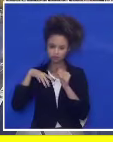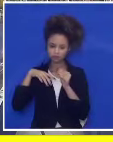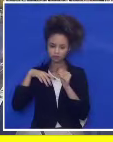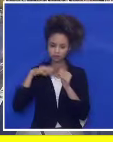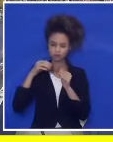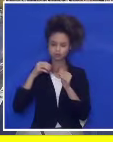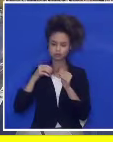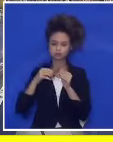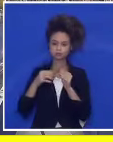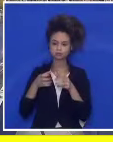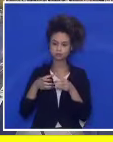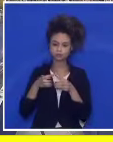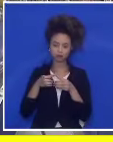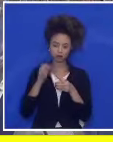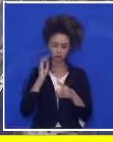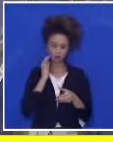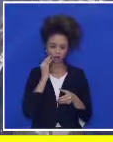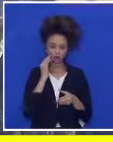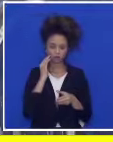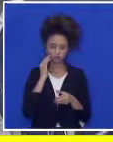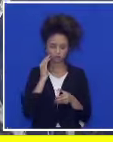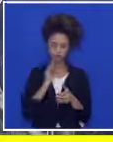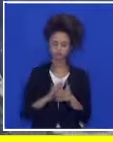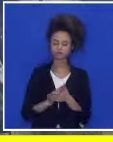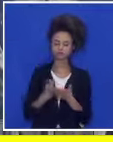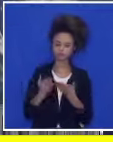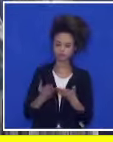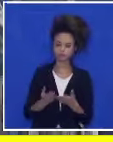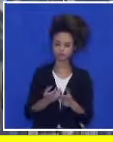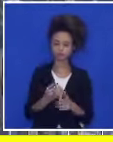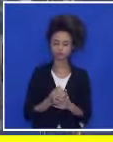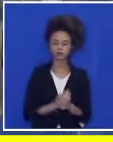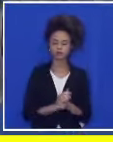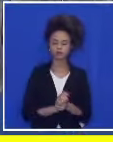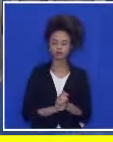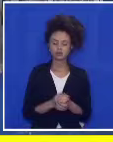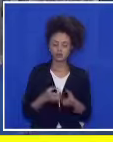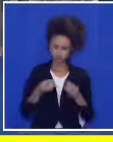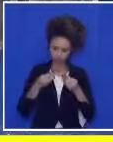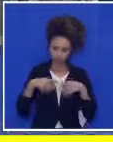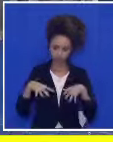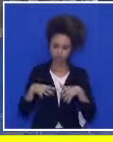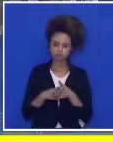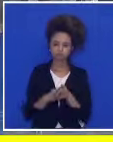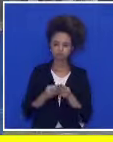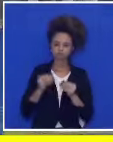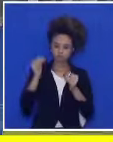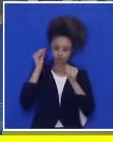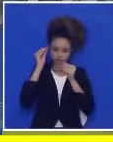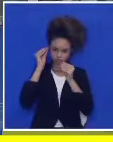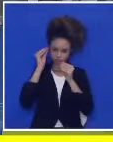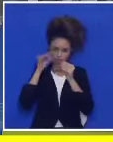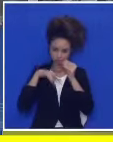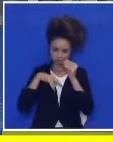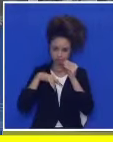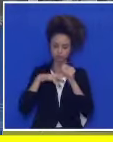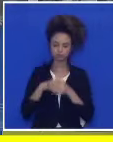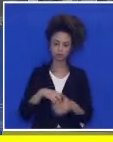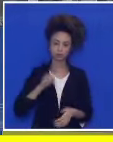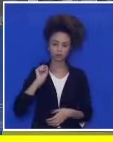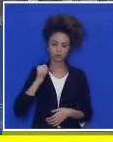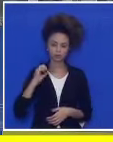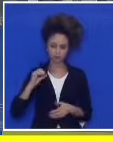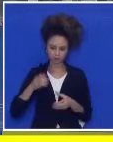as dezenas terminadas em 6. Muito bem, então na sexta coluna, as bolas já liberadas manualmente. Todas as